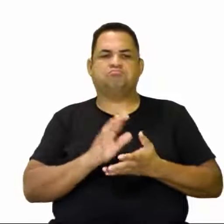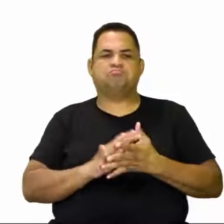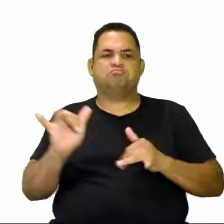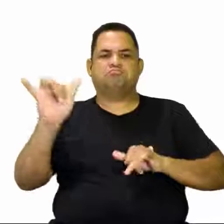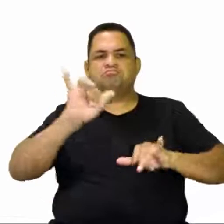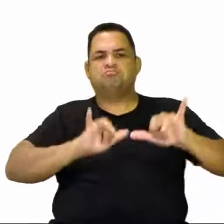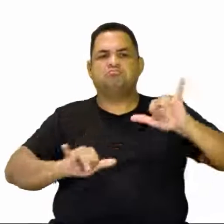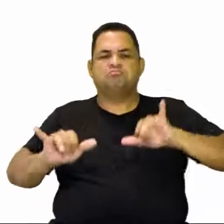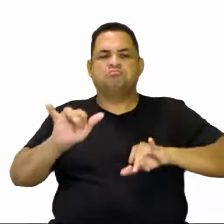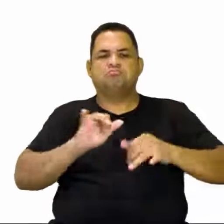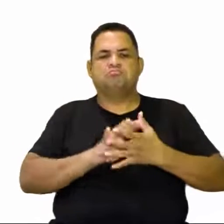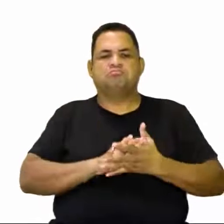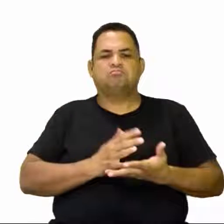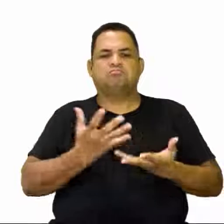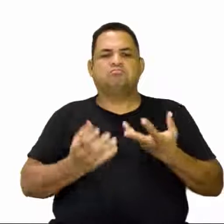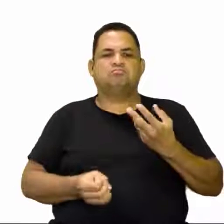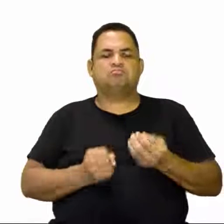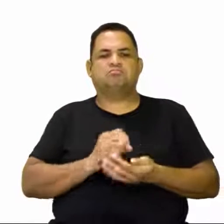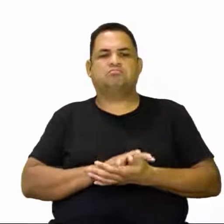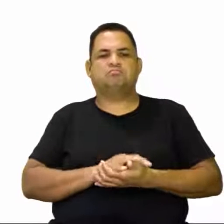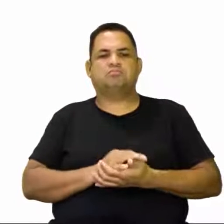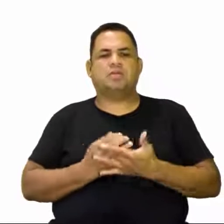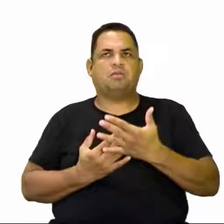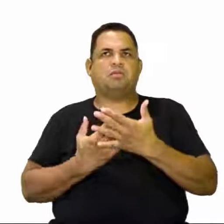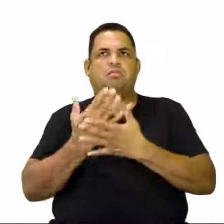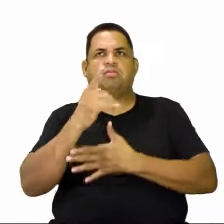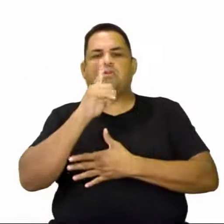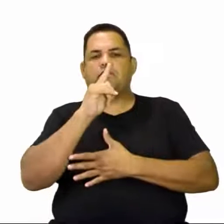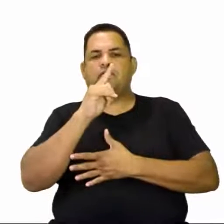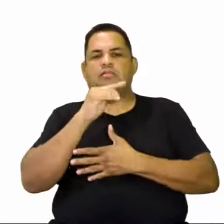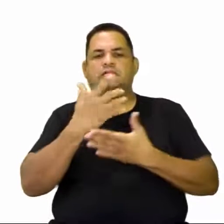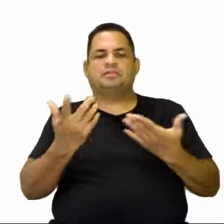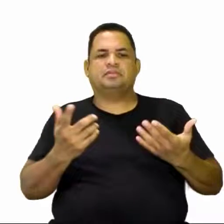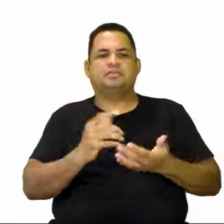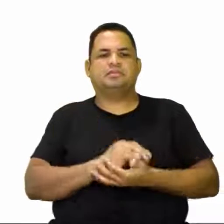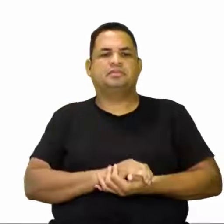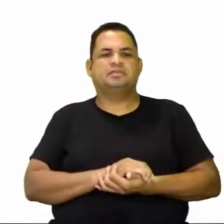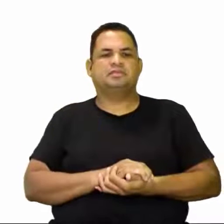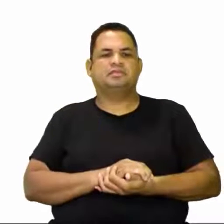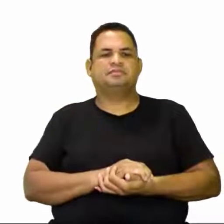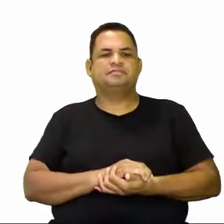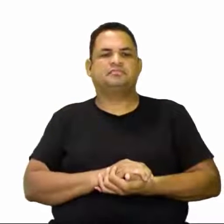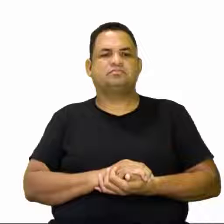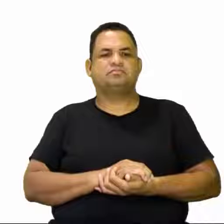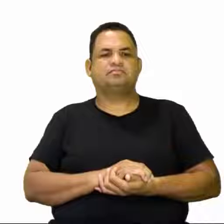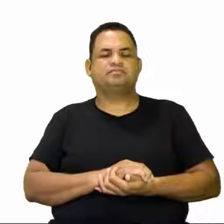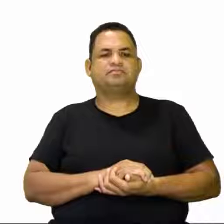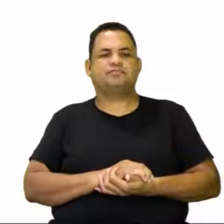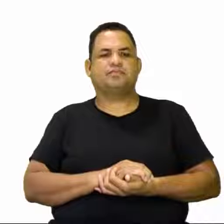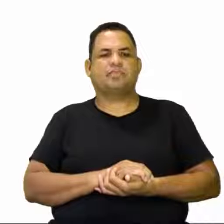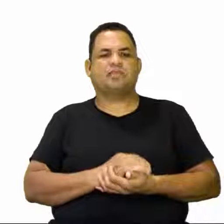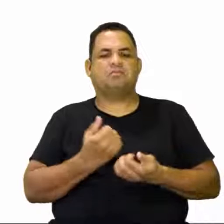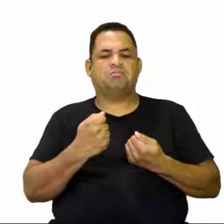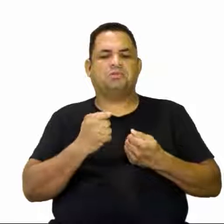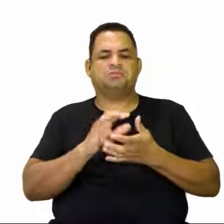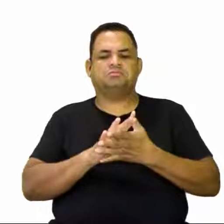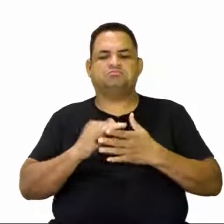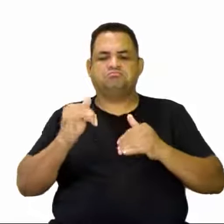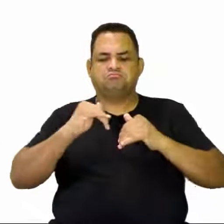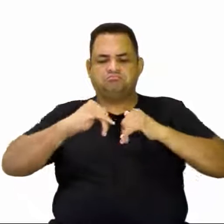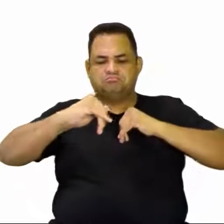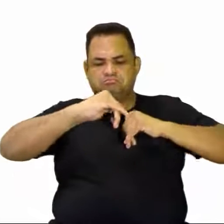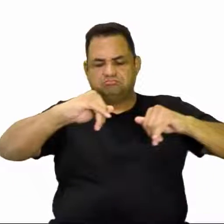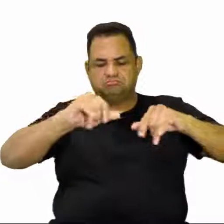A gente vai fazer o quê? Evaporação da água. Aqui a gente não tem. Separação, eu posso separar através